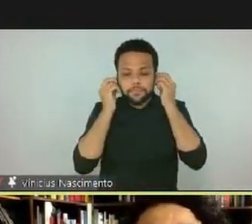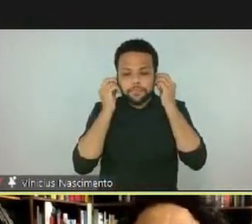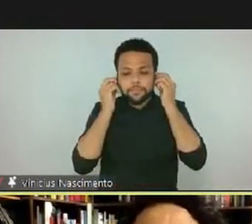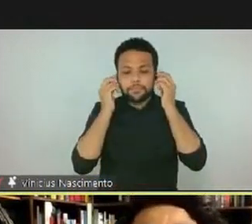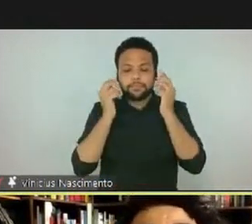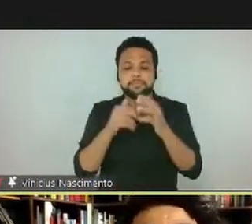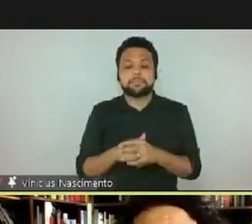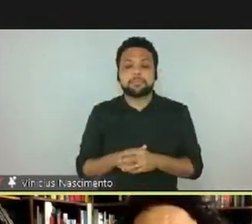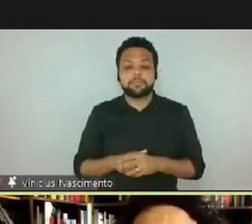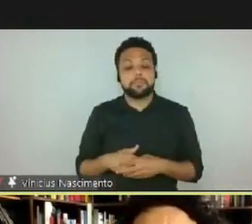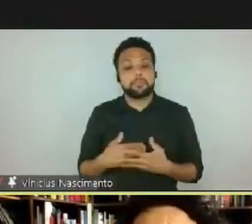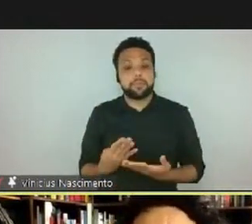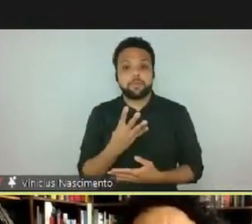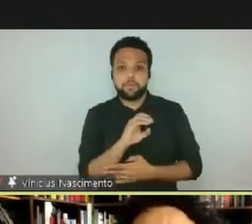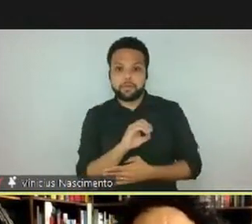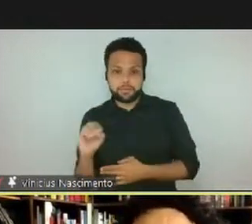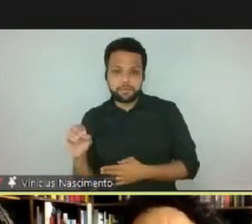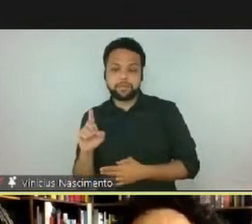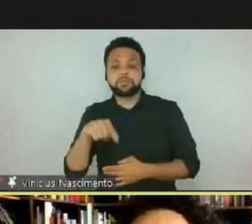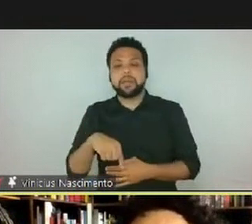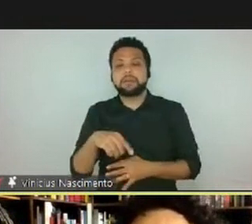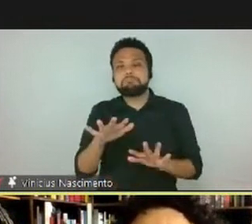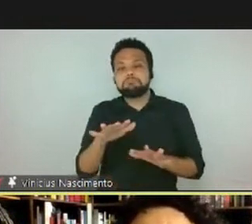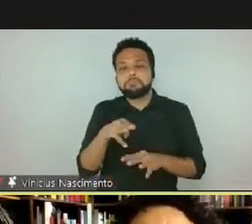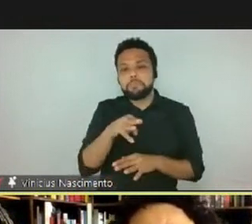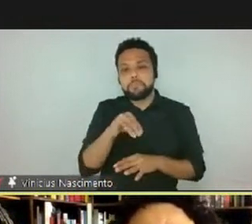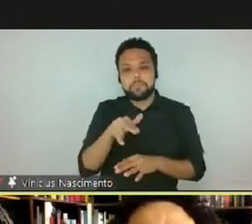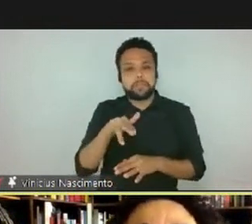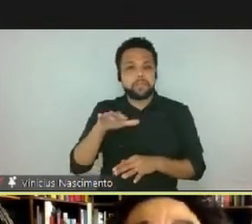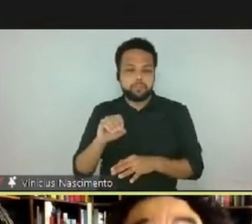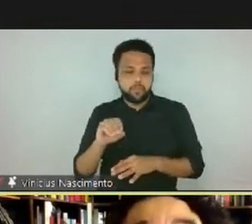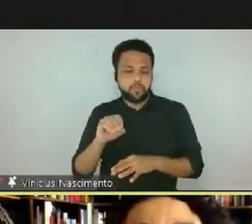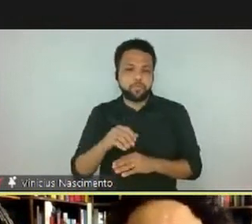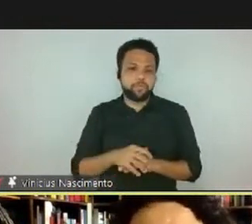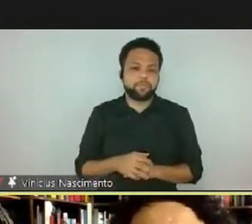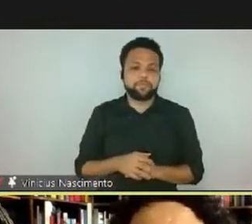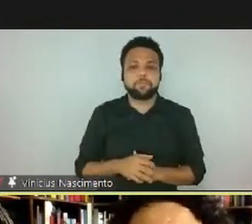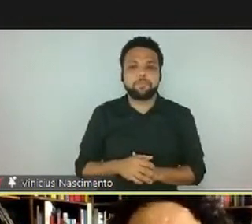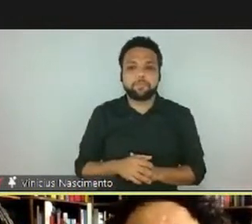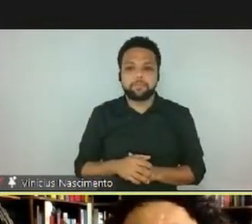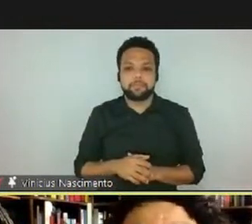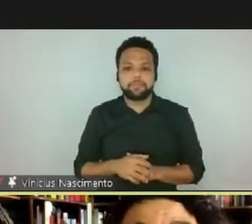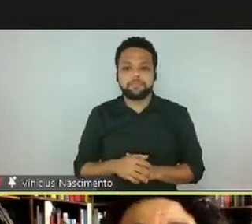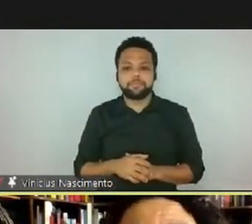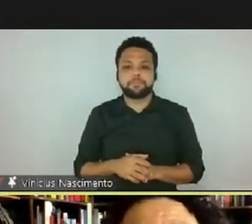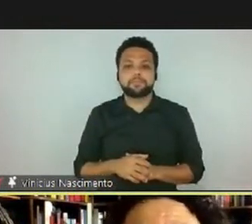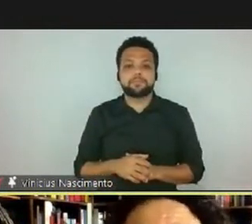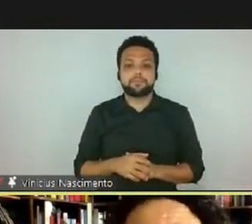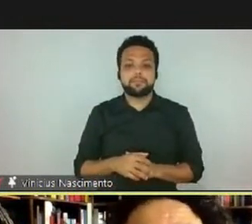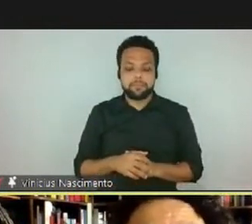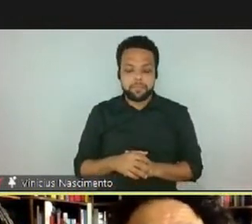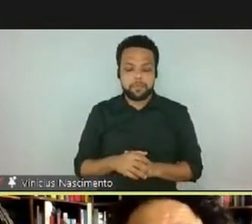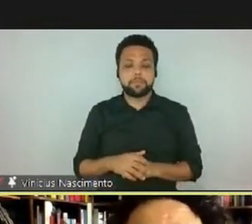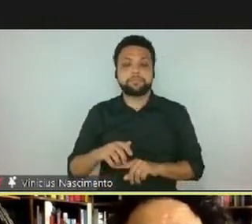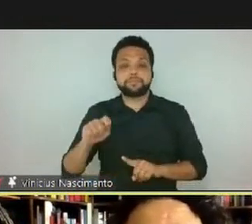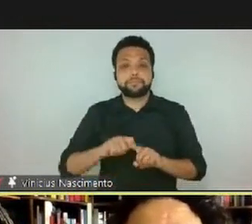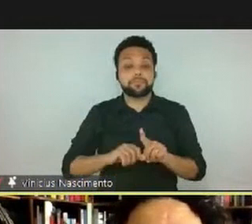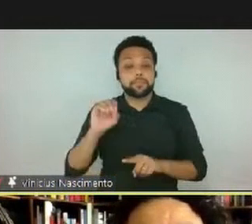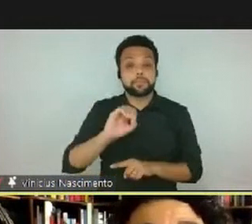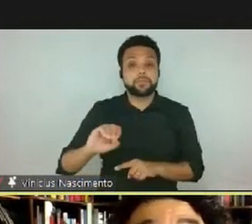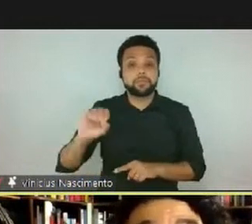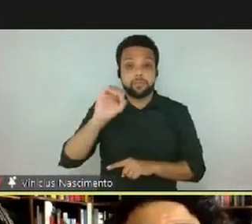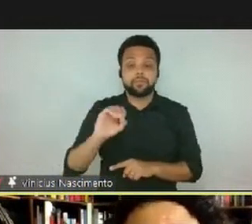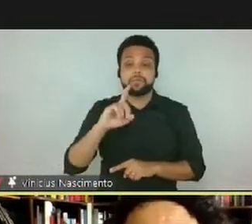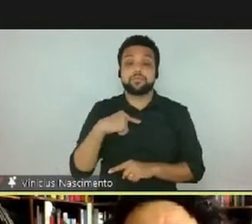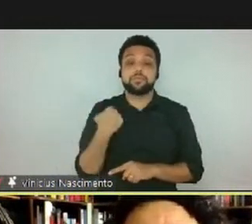400 é o número mínimo de atendimento. Dentro dessa cesta, em outubro, nós colocamos